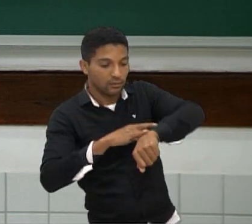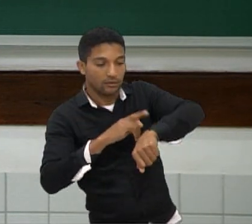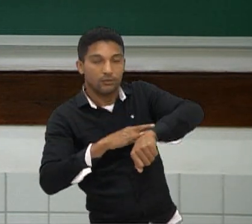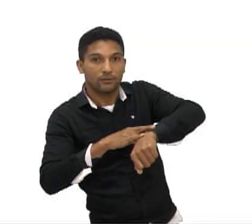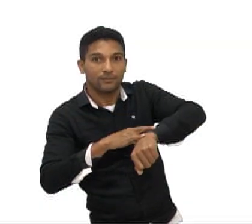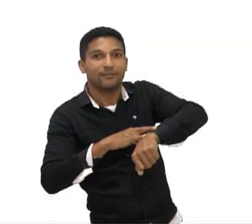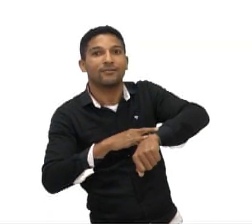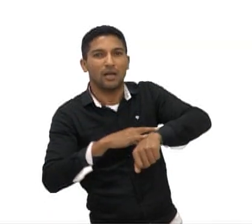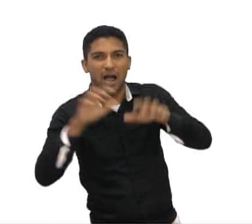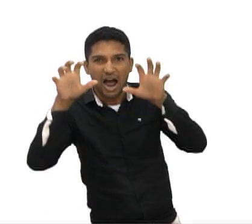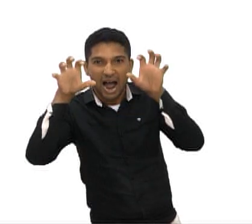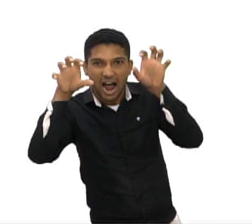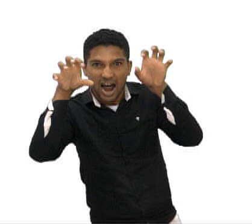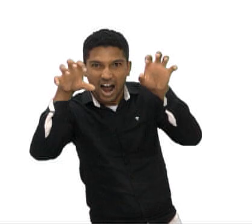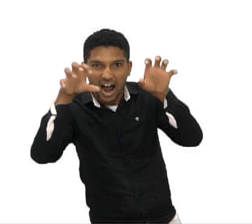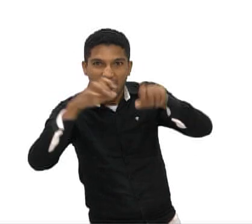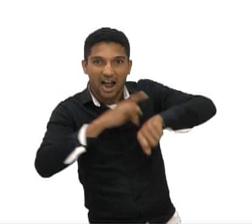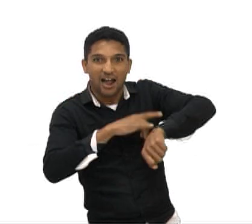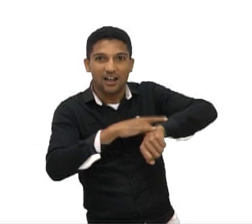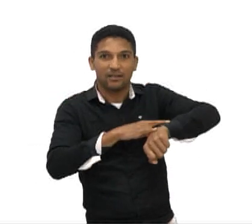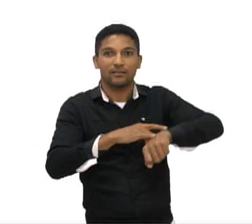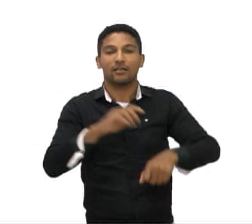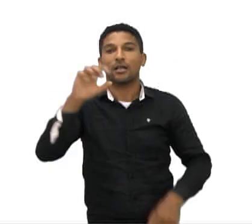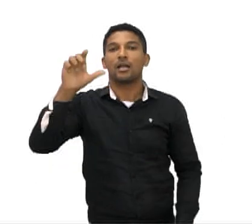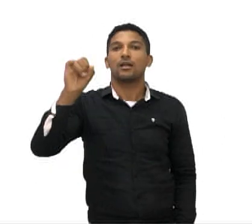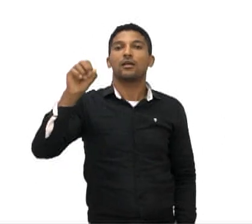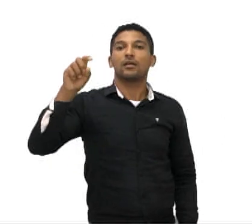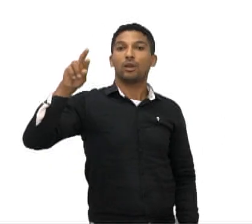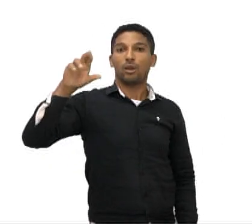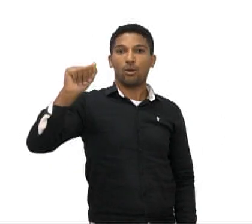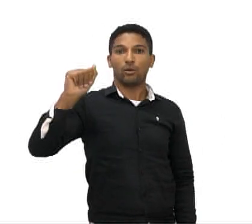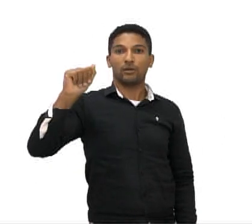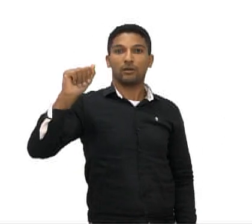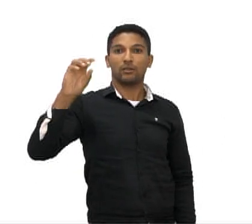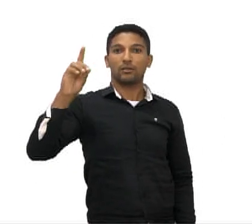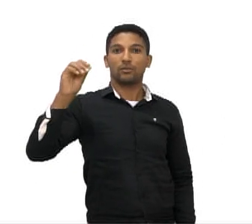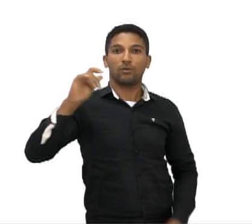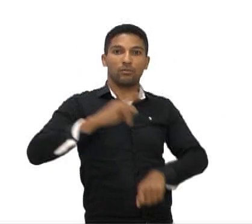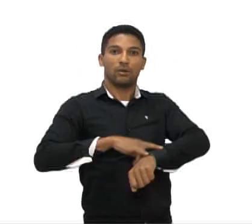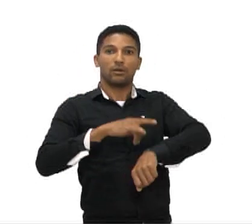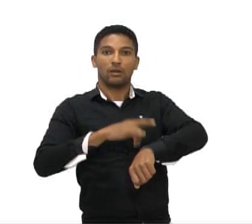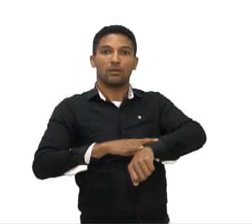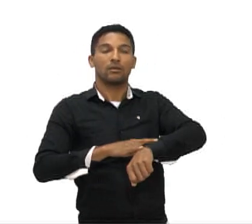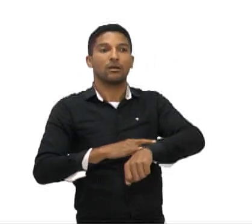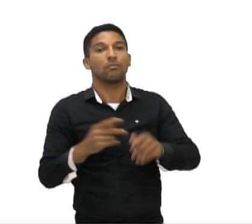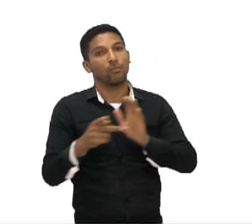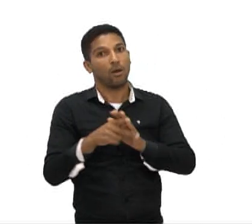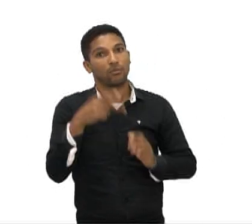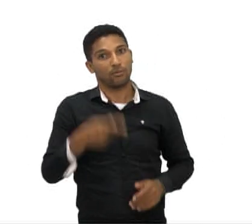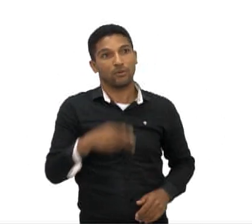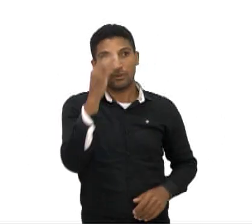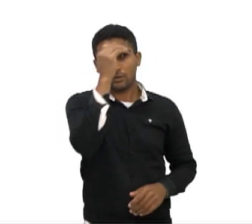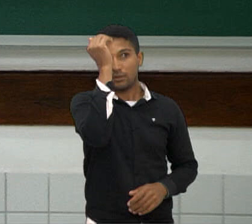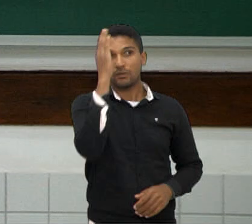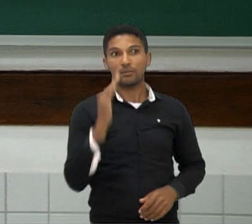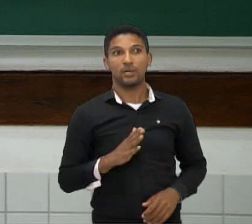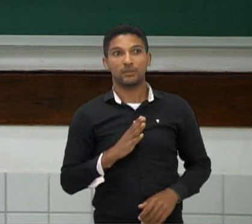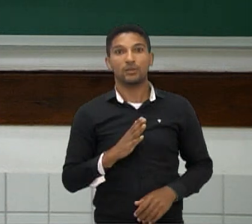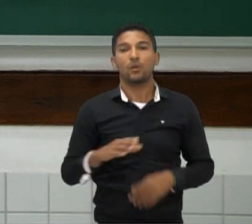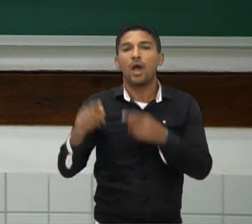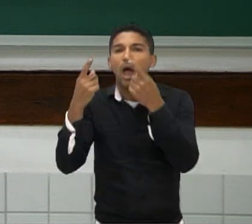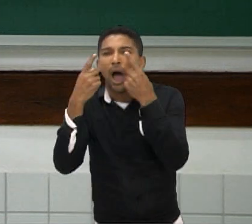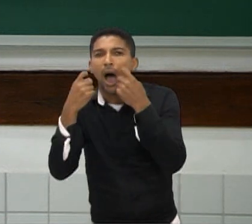para vocês entenderem um pouco da questão até da cybercultura, dessa comunicação e dessa profundidade